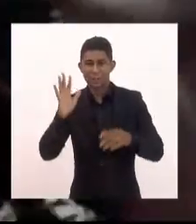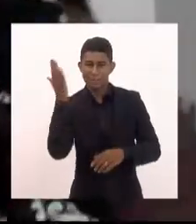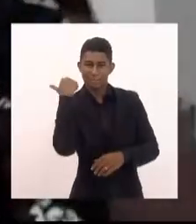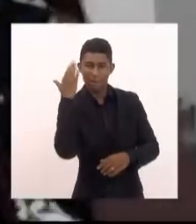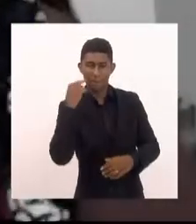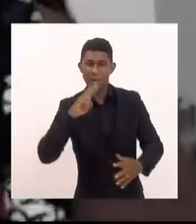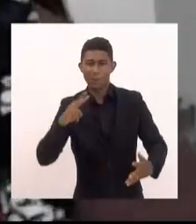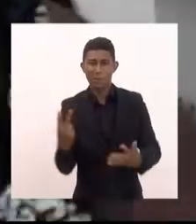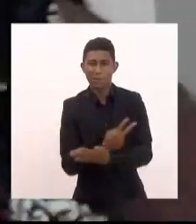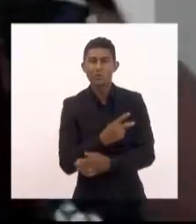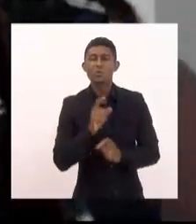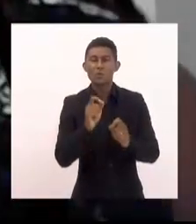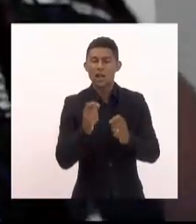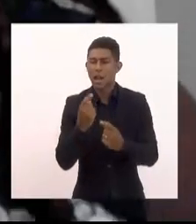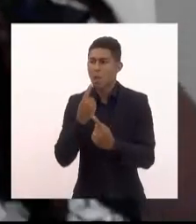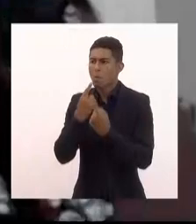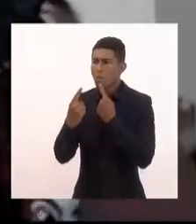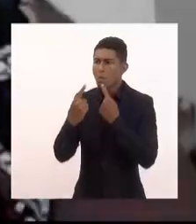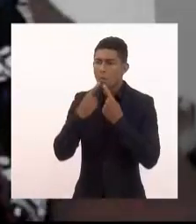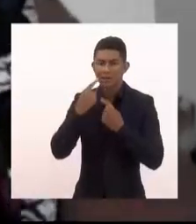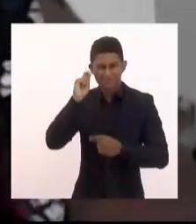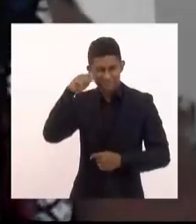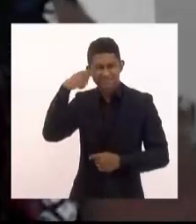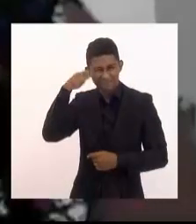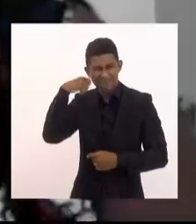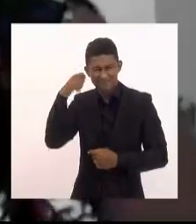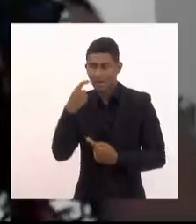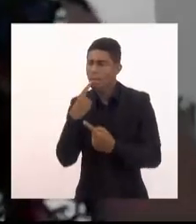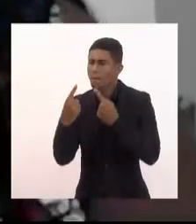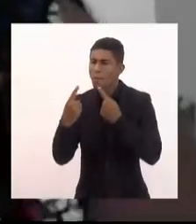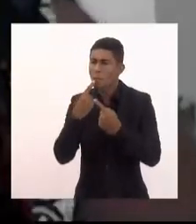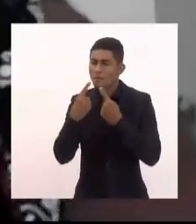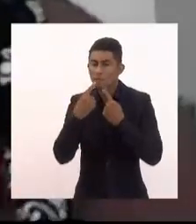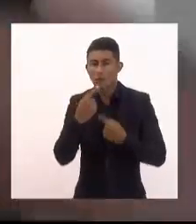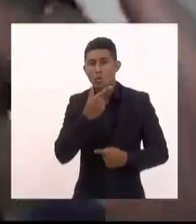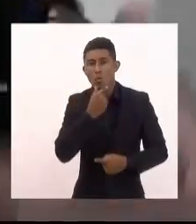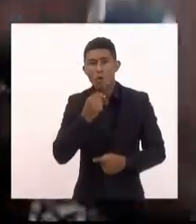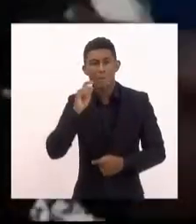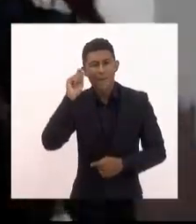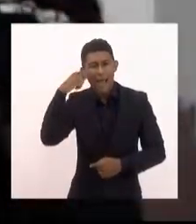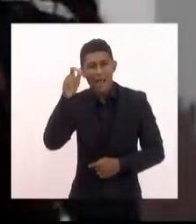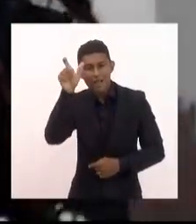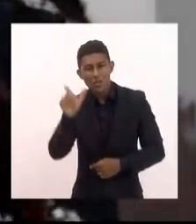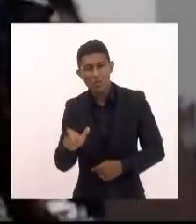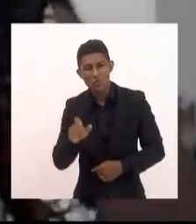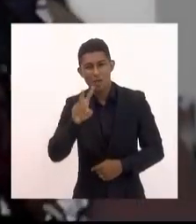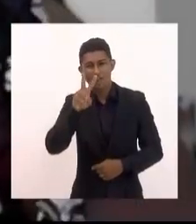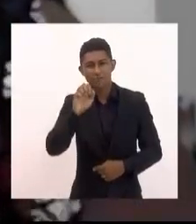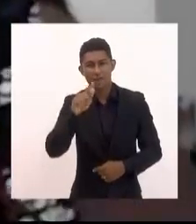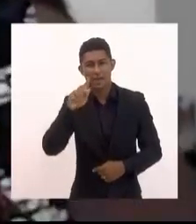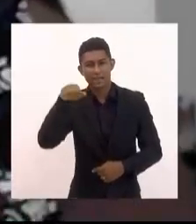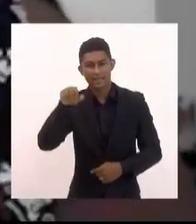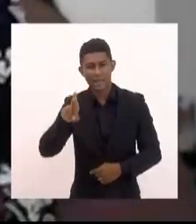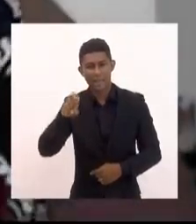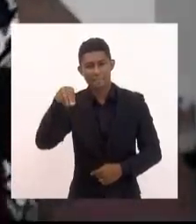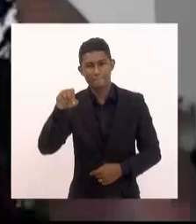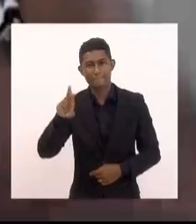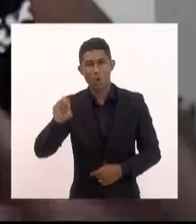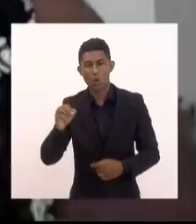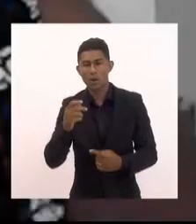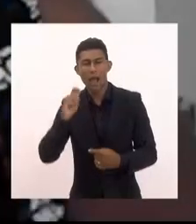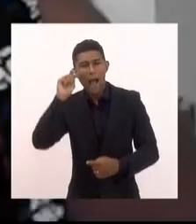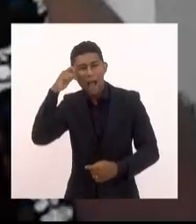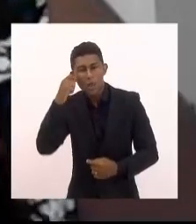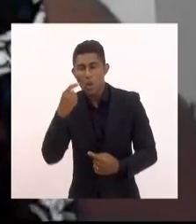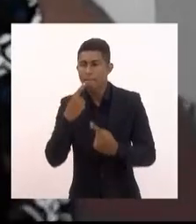de um diálogo, né, do personagem do Wagner Moura com ele, falando: você é preto, né? E ele fala, eu